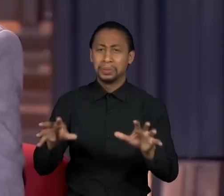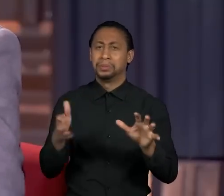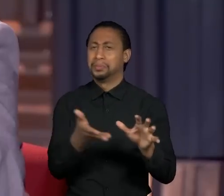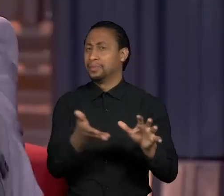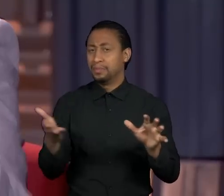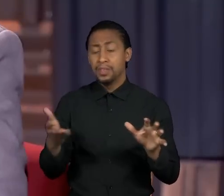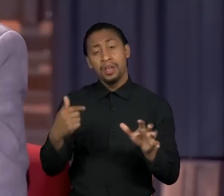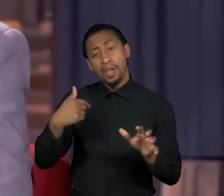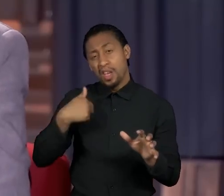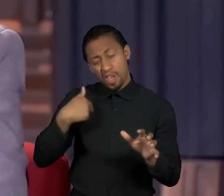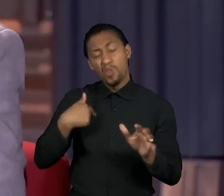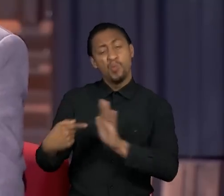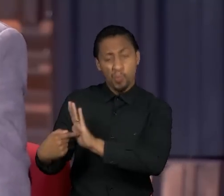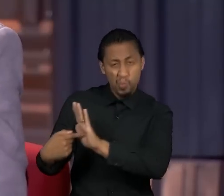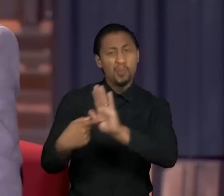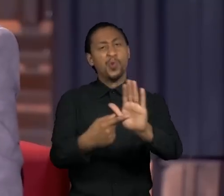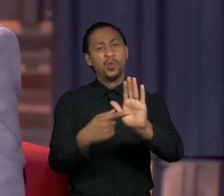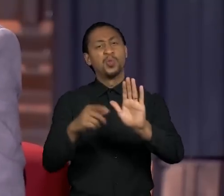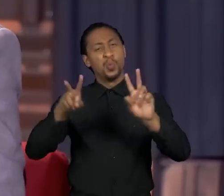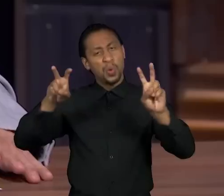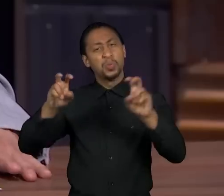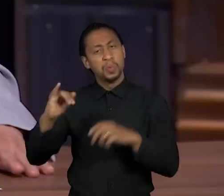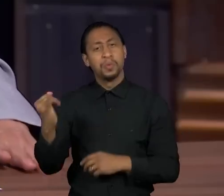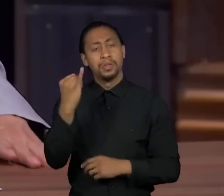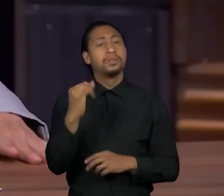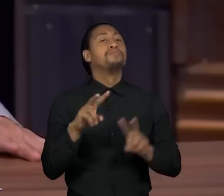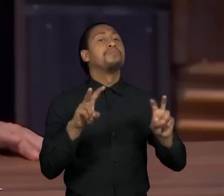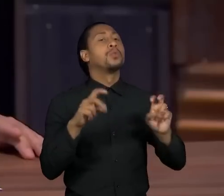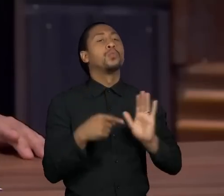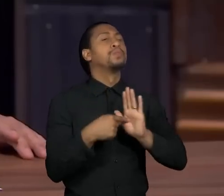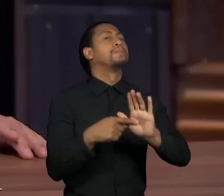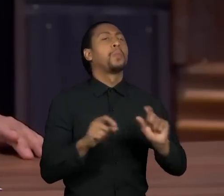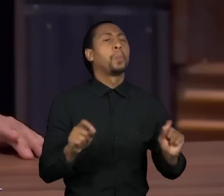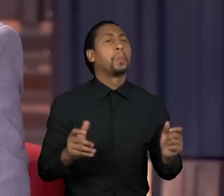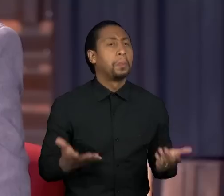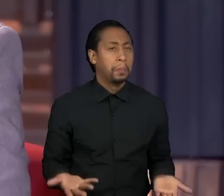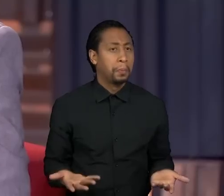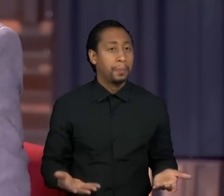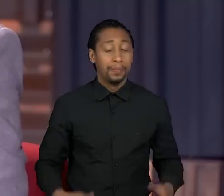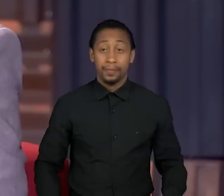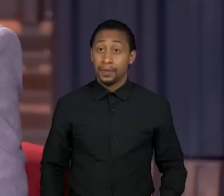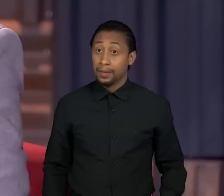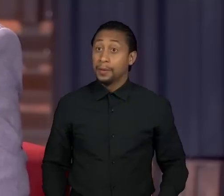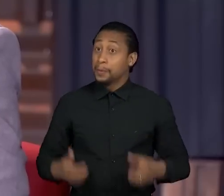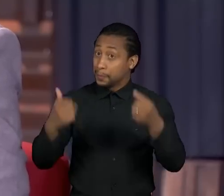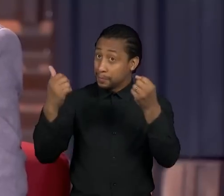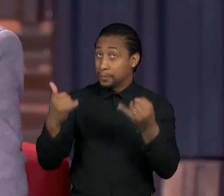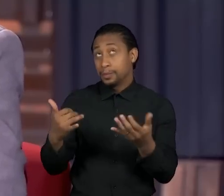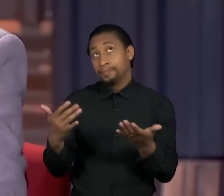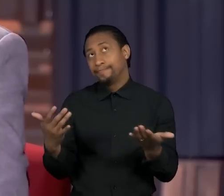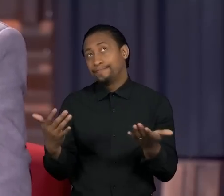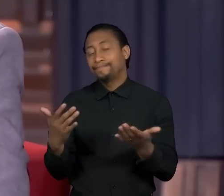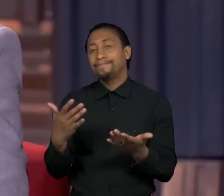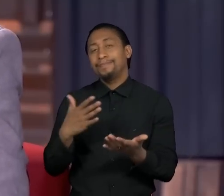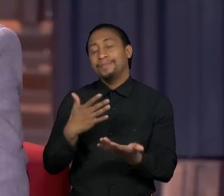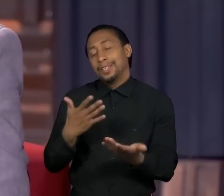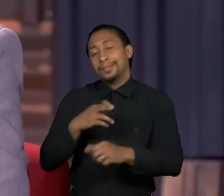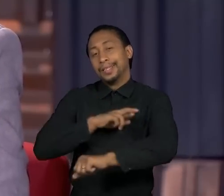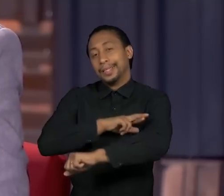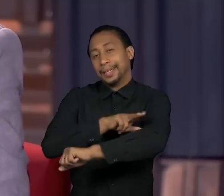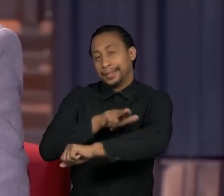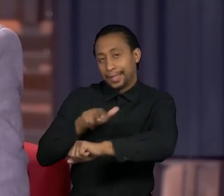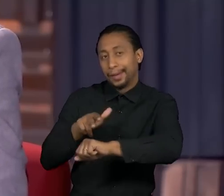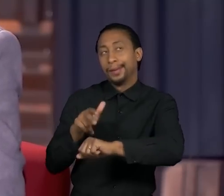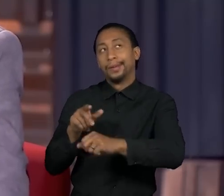só faço jogar luz em alguns assuntos que eu acho pertinentes. Quais são os seus assuntos? Pô, eu falo muito das minhas questões raciais, eu falo